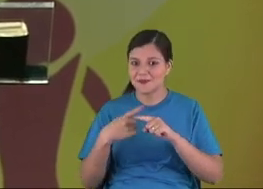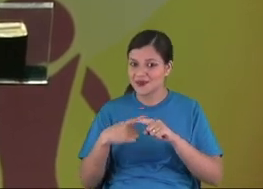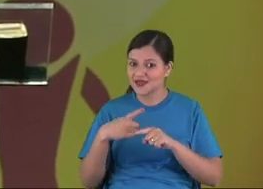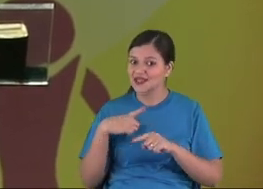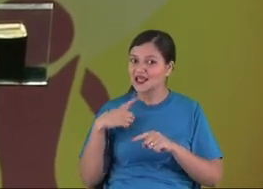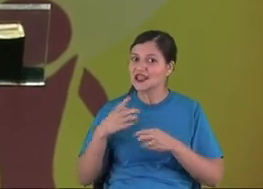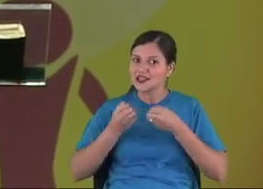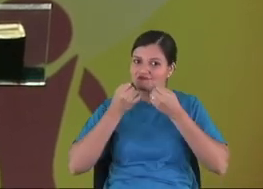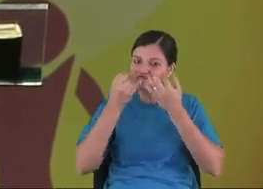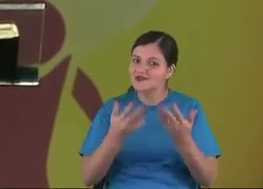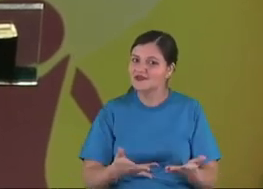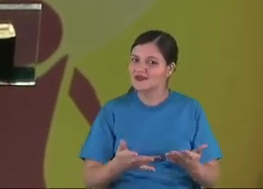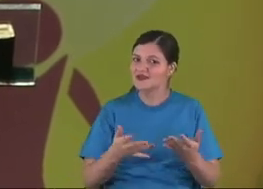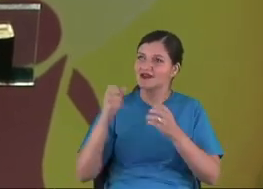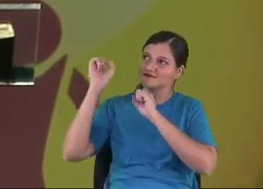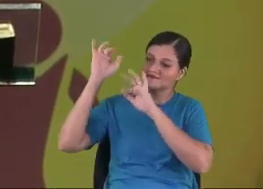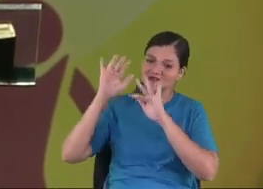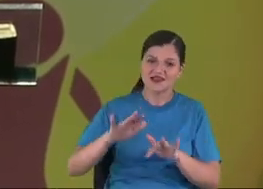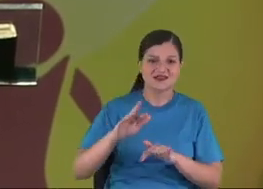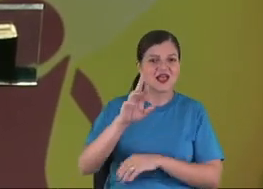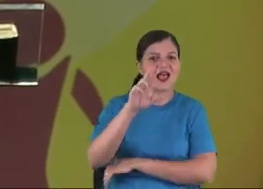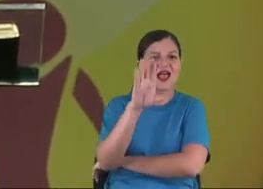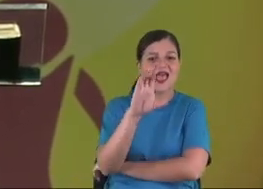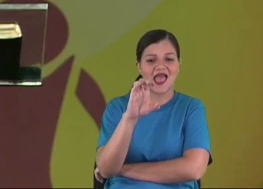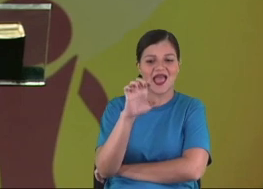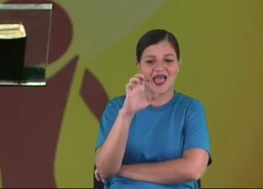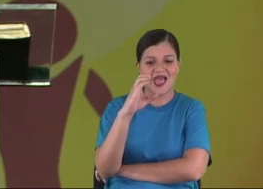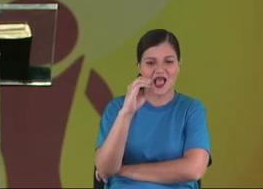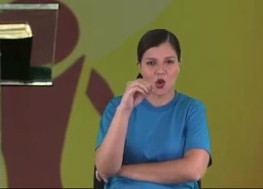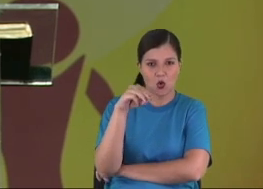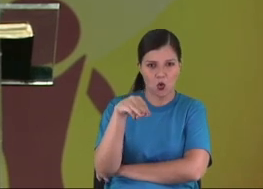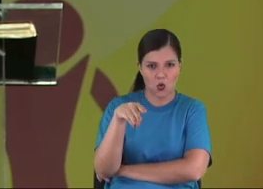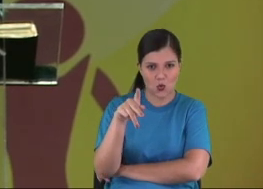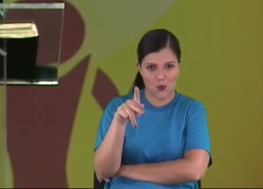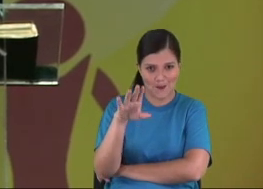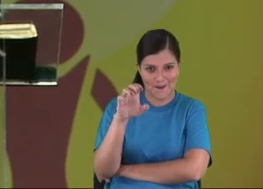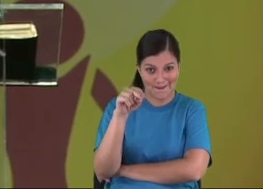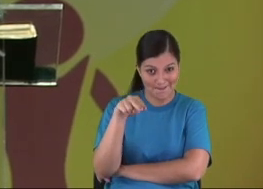recompensa, recompense os seus filhos. Recompense os seus filhos quando fazem bem